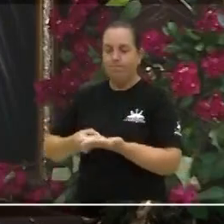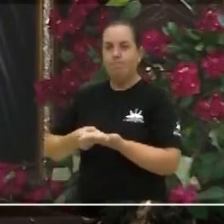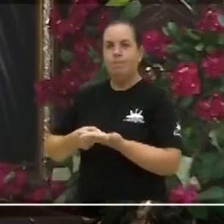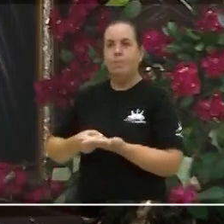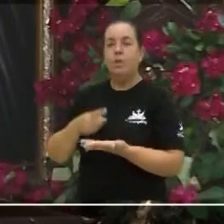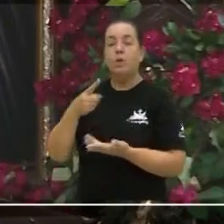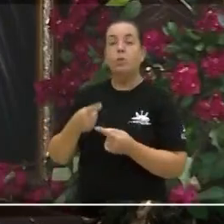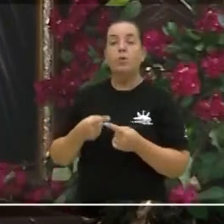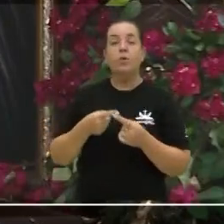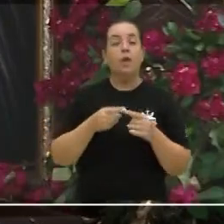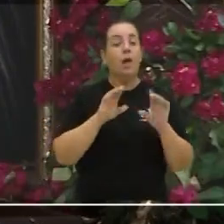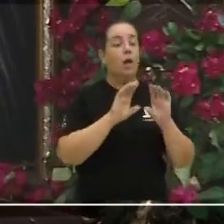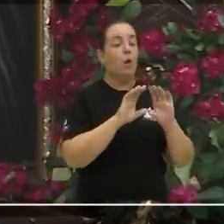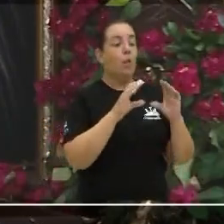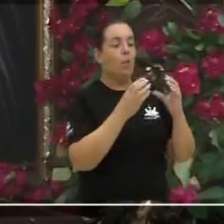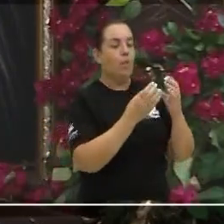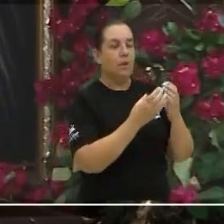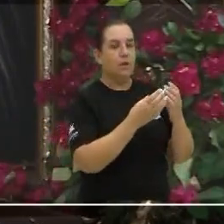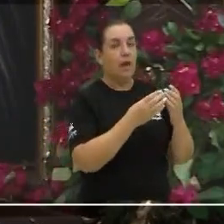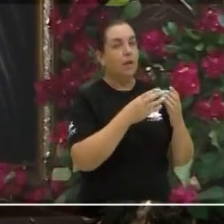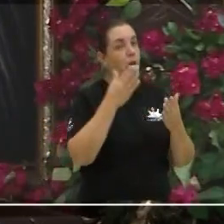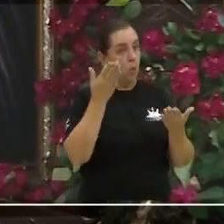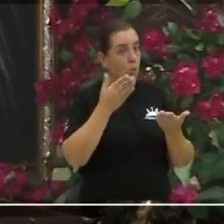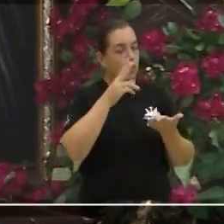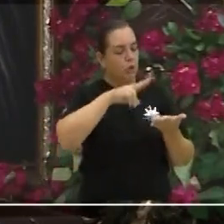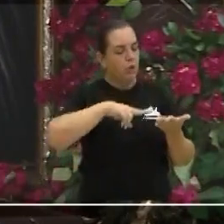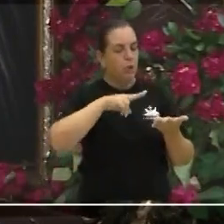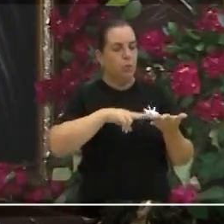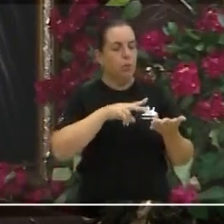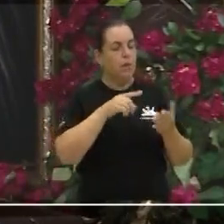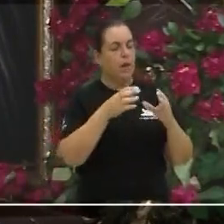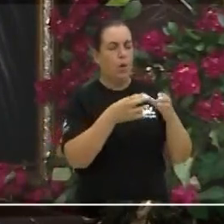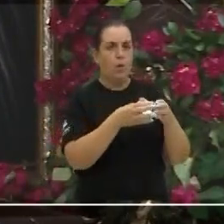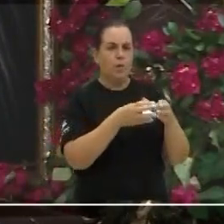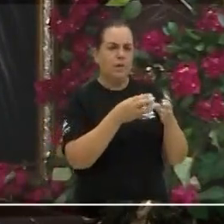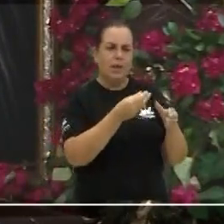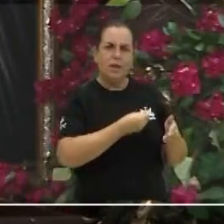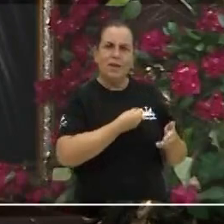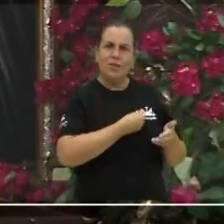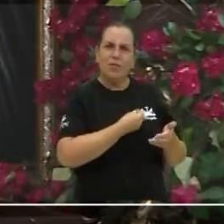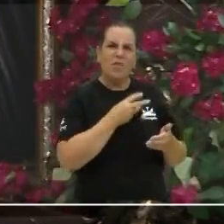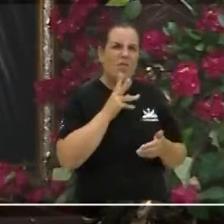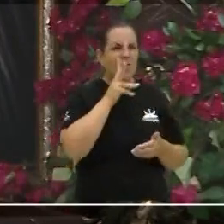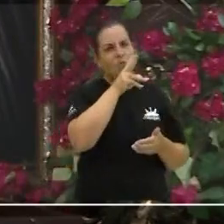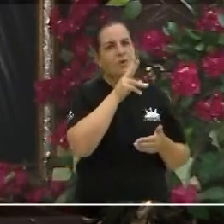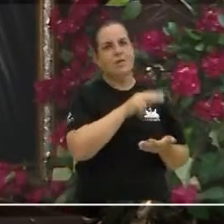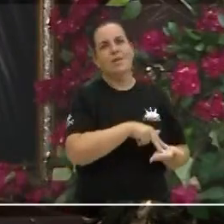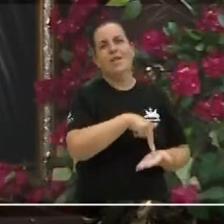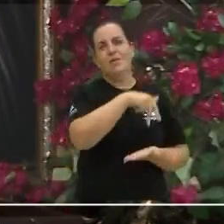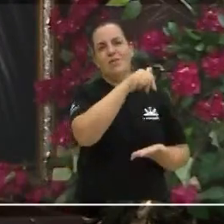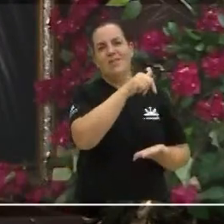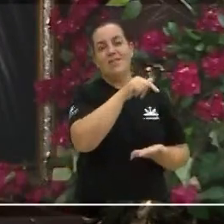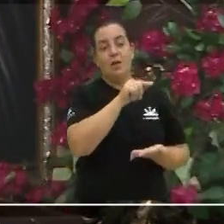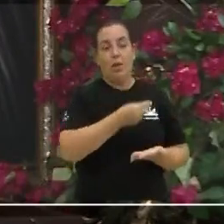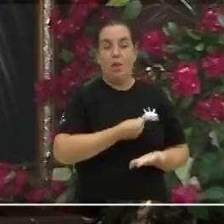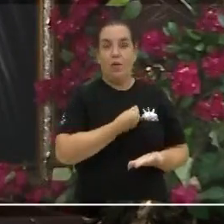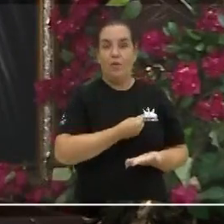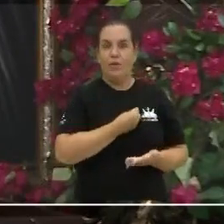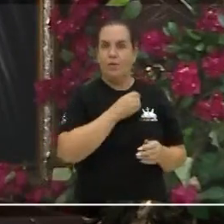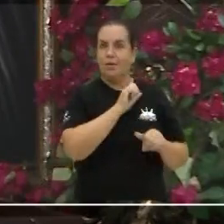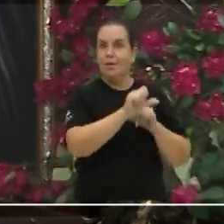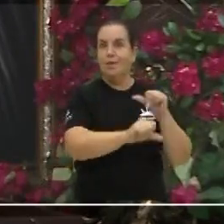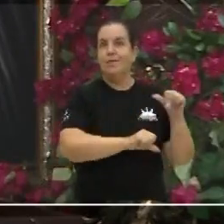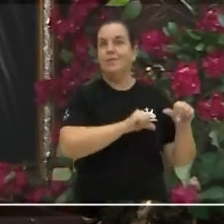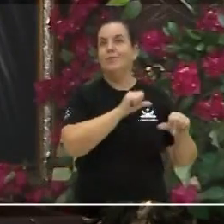primeira comunidade, segundo a leitura de hoje, que vive a força da ressurreição na vida